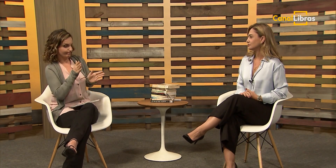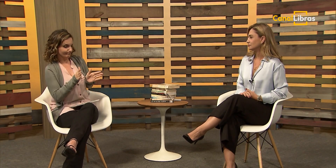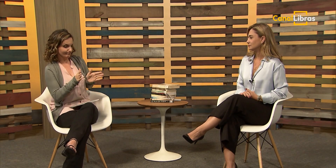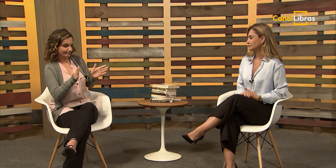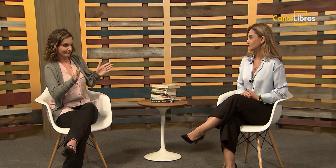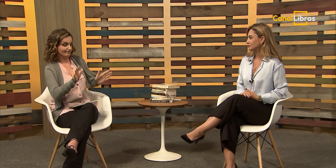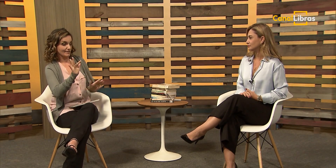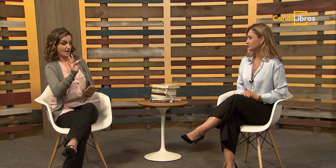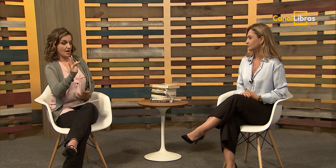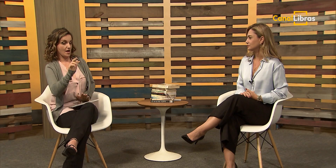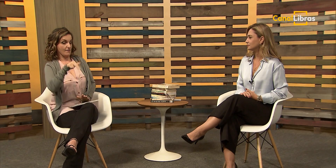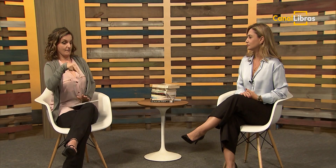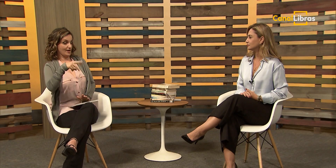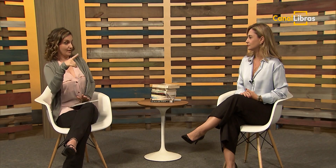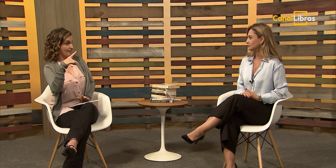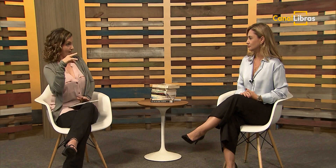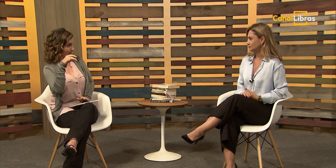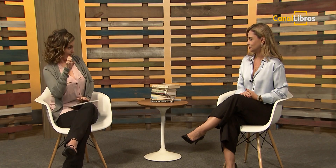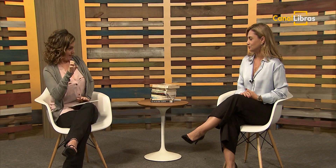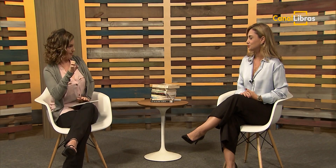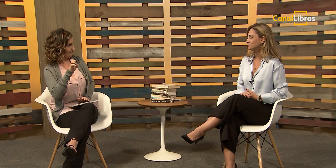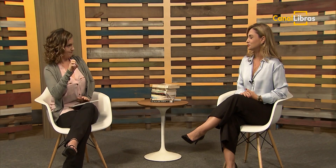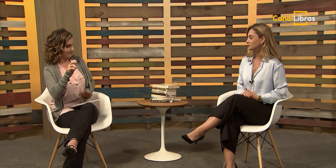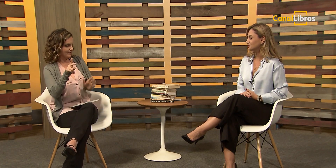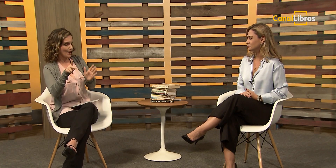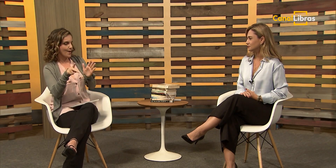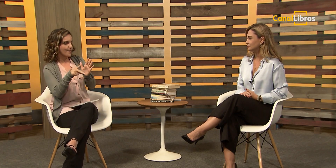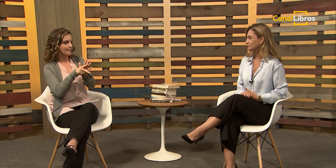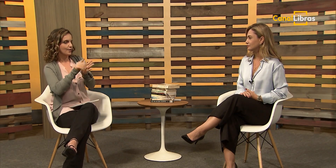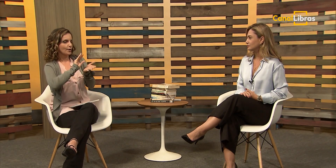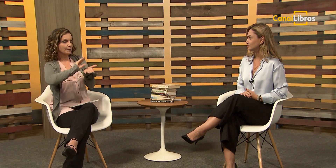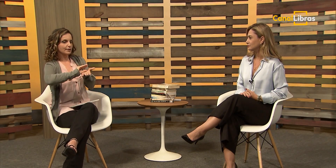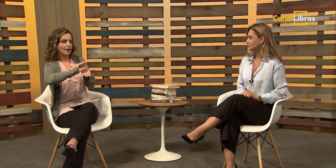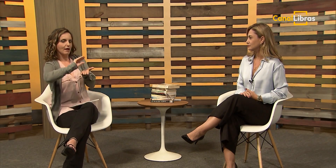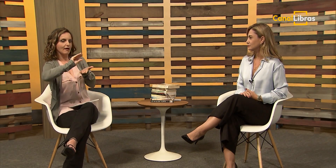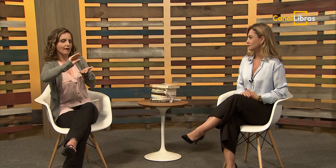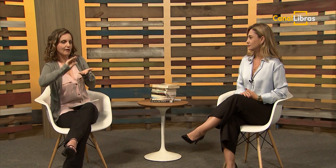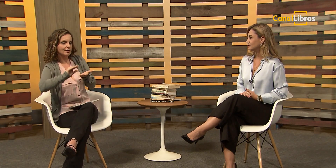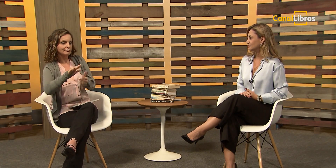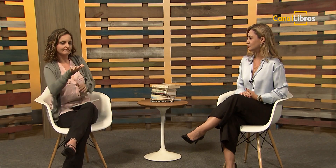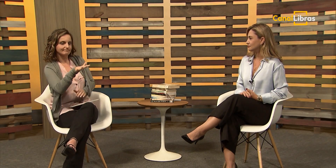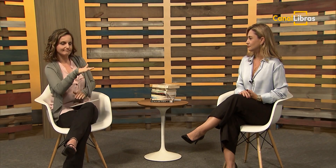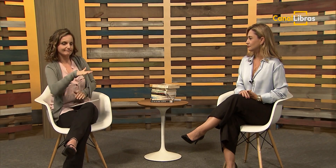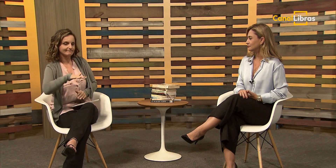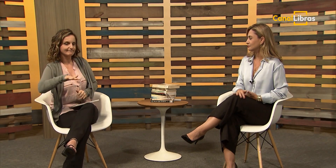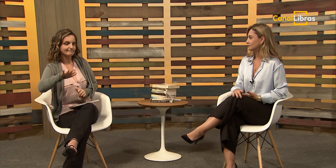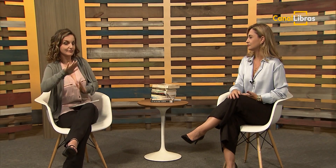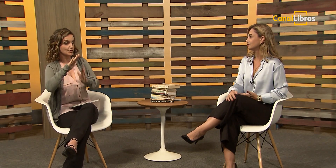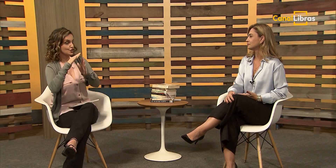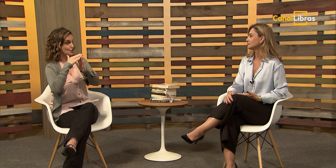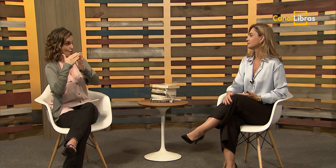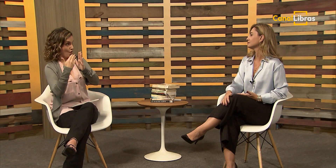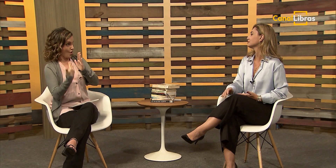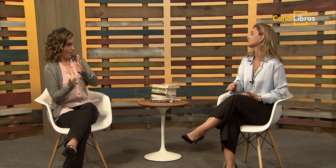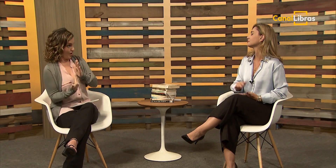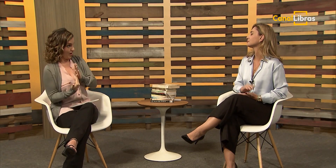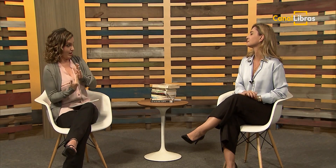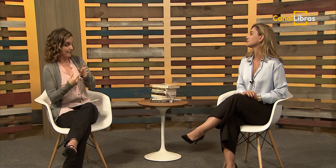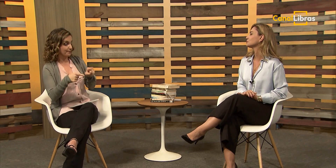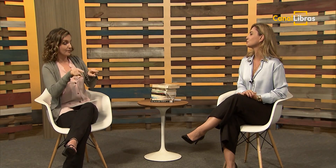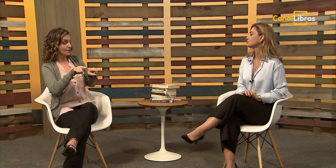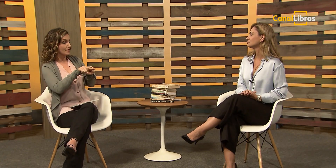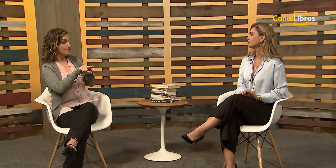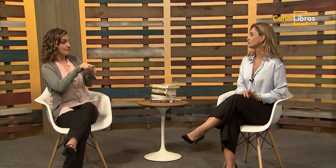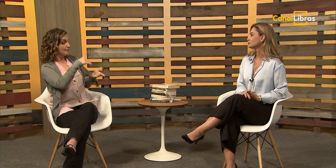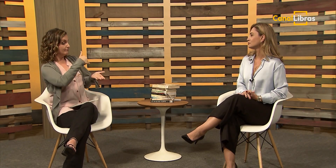Desenvolvimento da Educação, autarquia do Ministério da Educação. Como a sua atuação como gestora